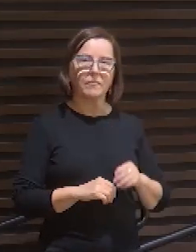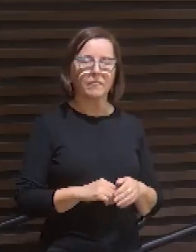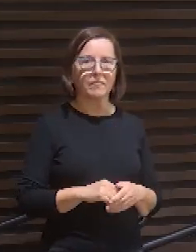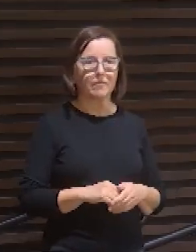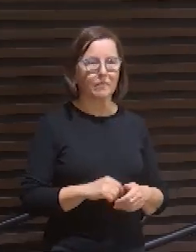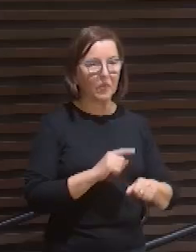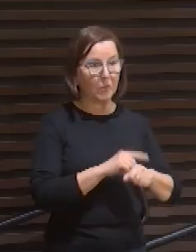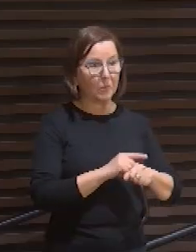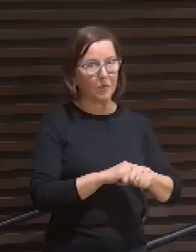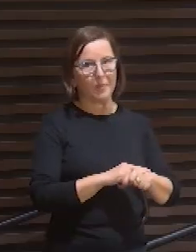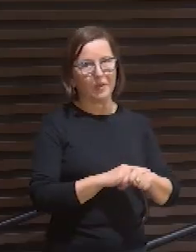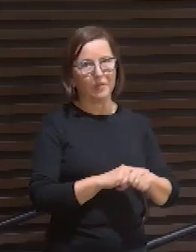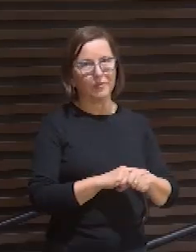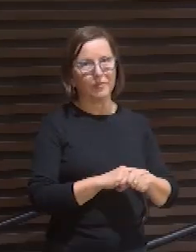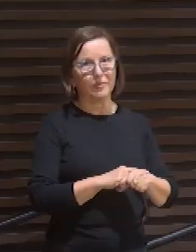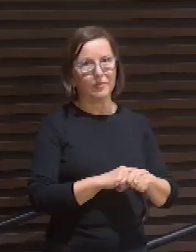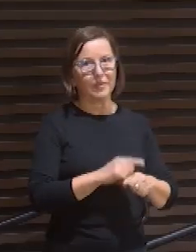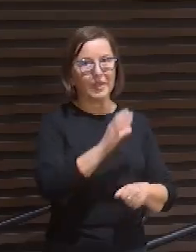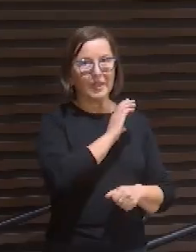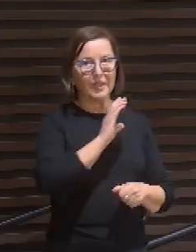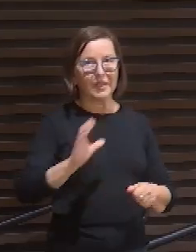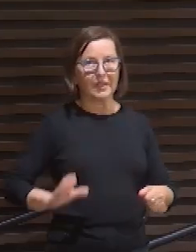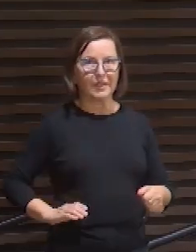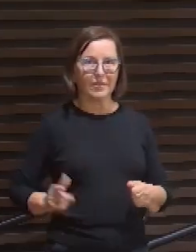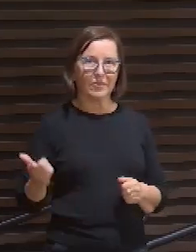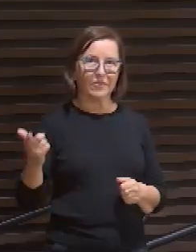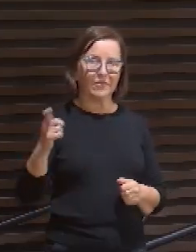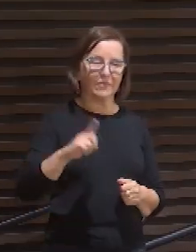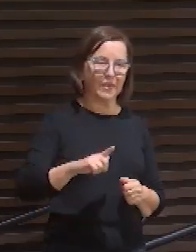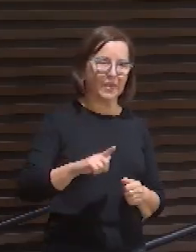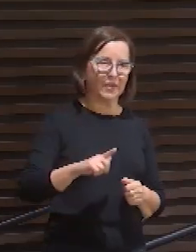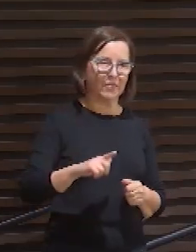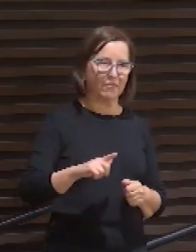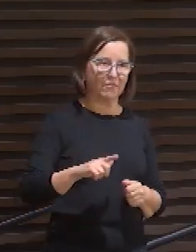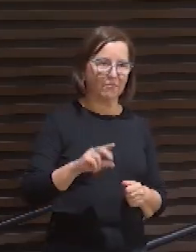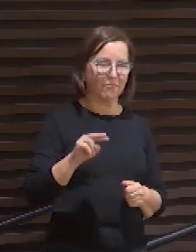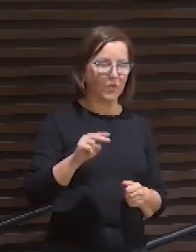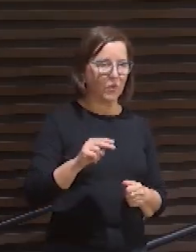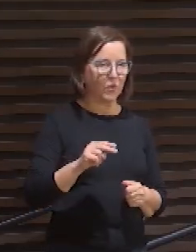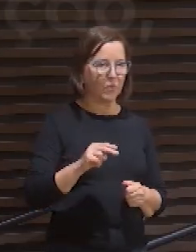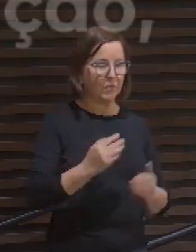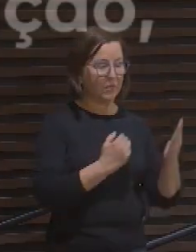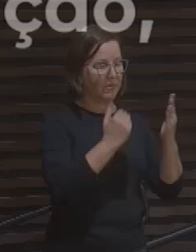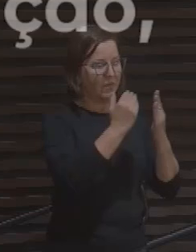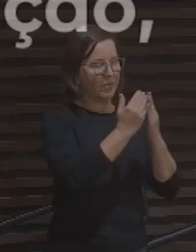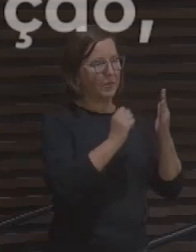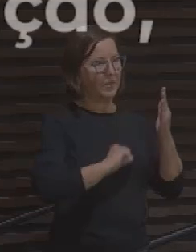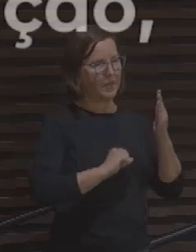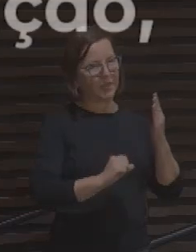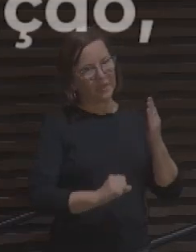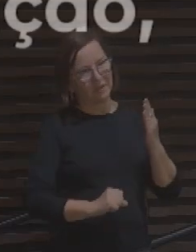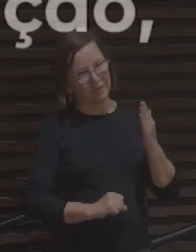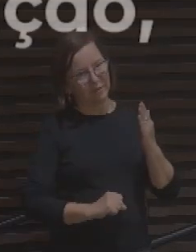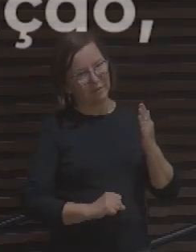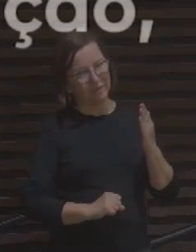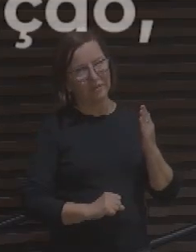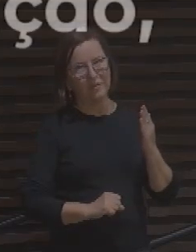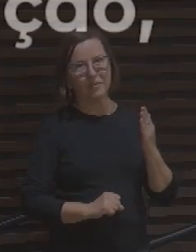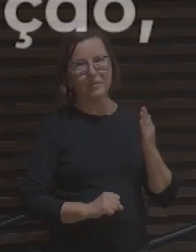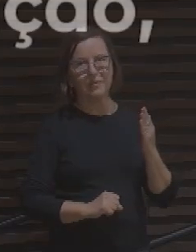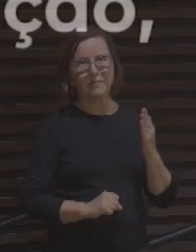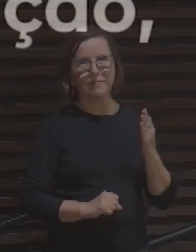Quando, porém, veio Cristo como sumo sacerdote dos